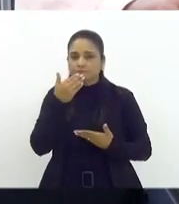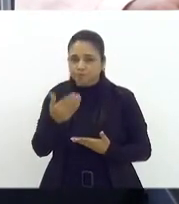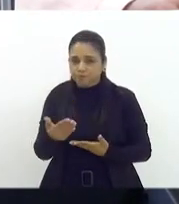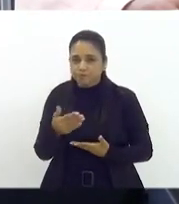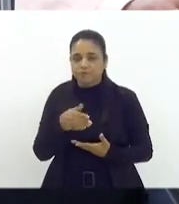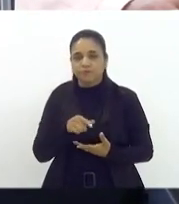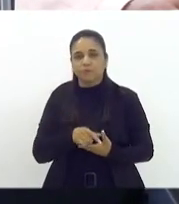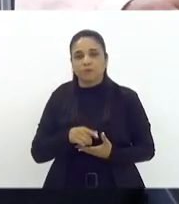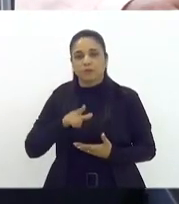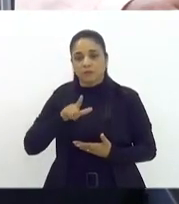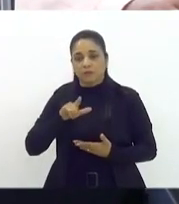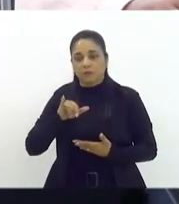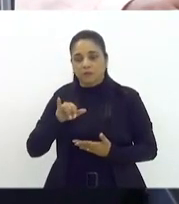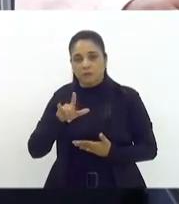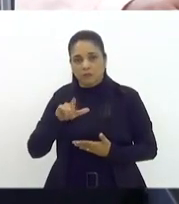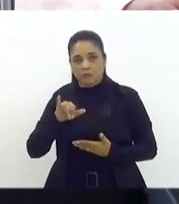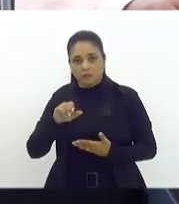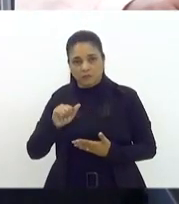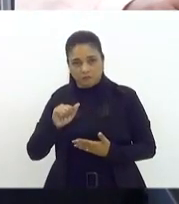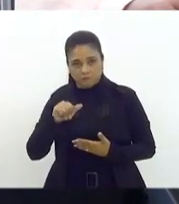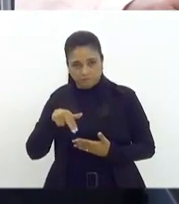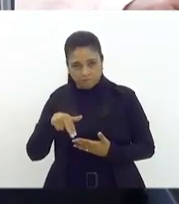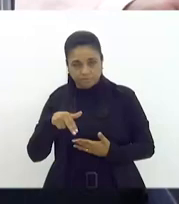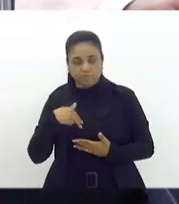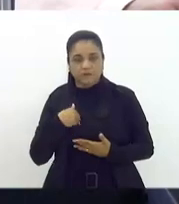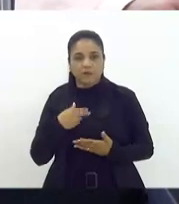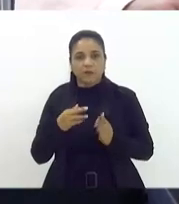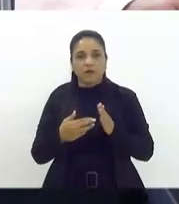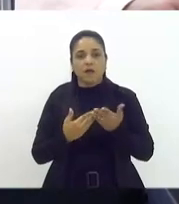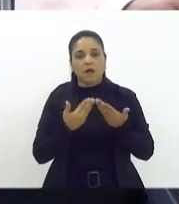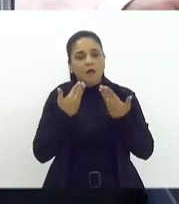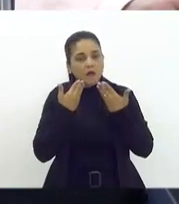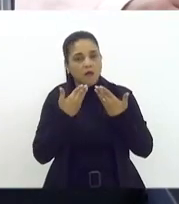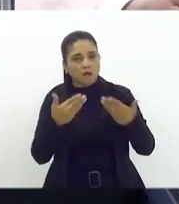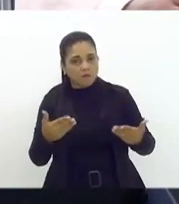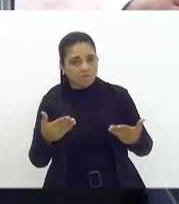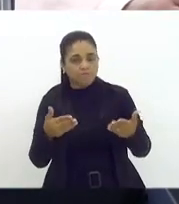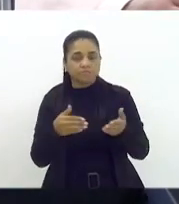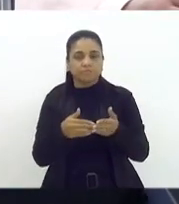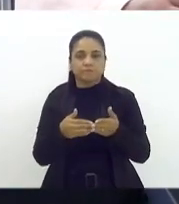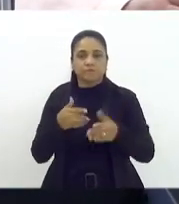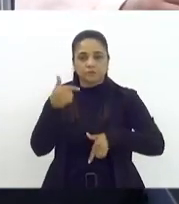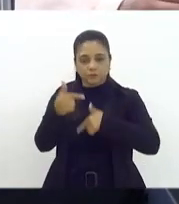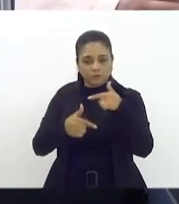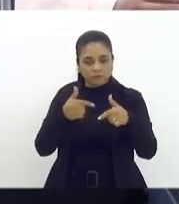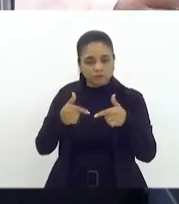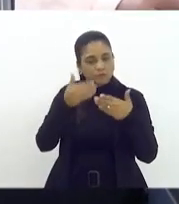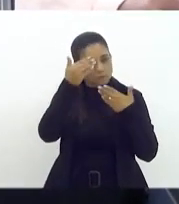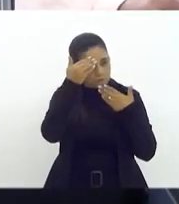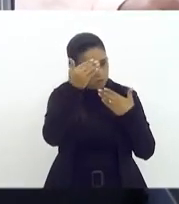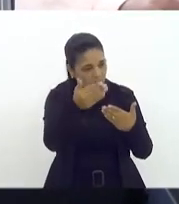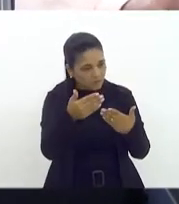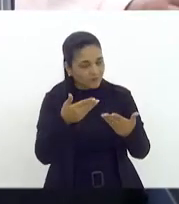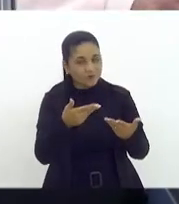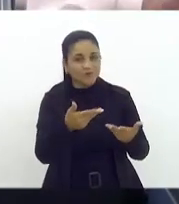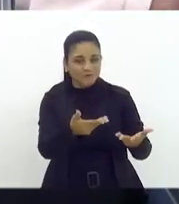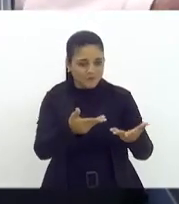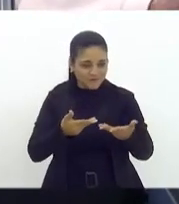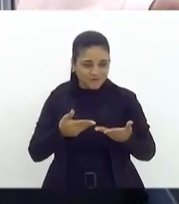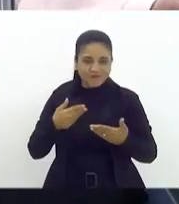a senhora Lilian Stein que possa apresentar o trabalho já agradecendo a sua presença